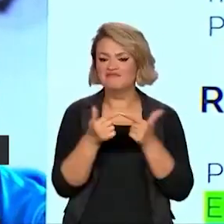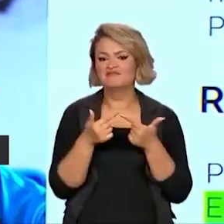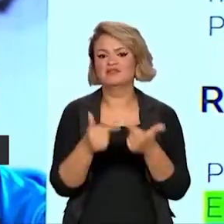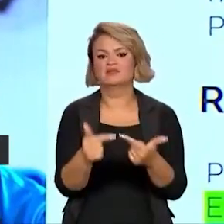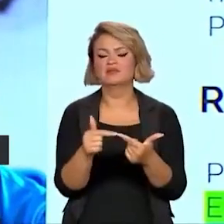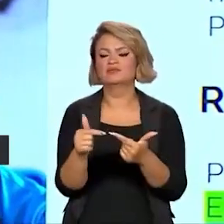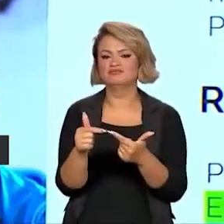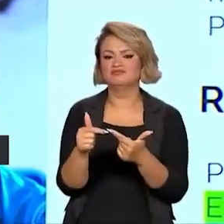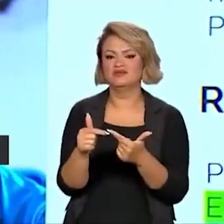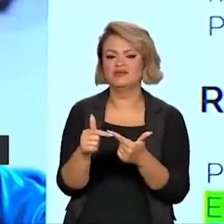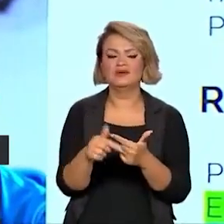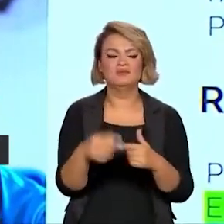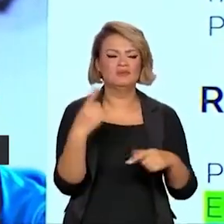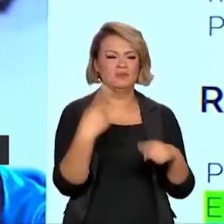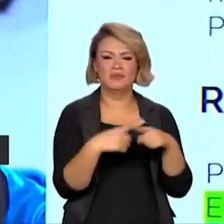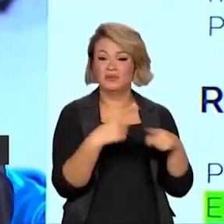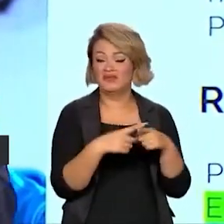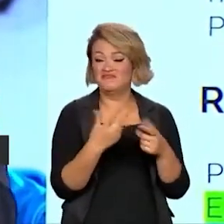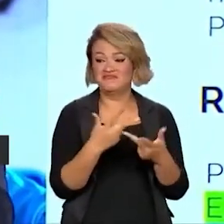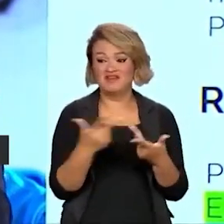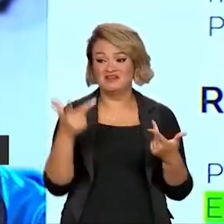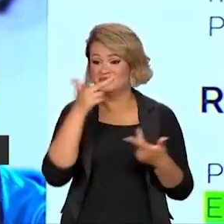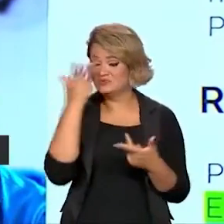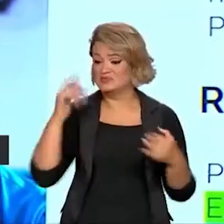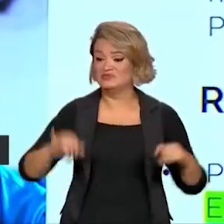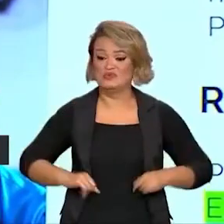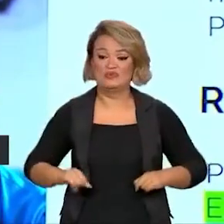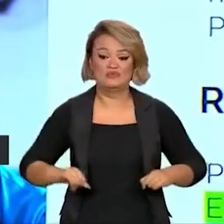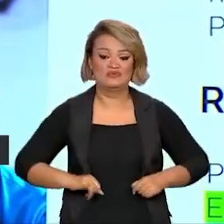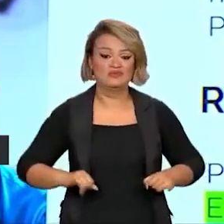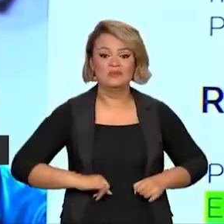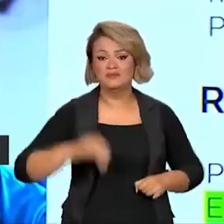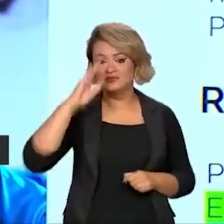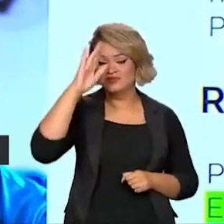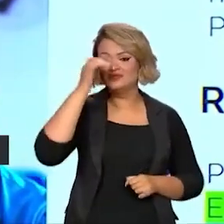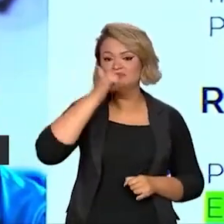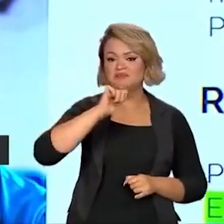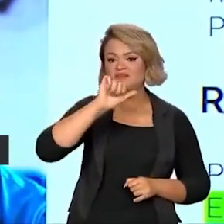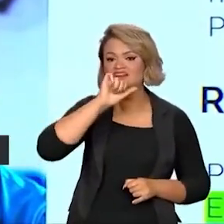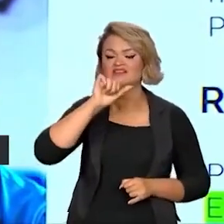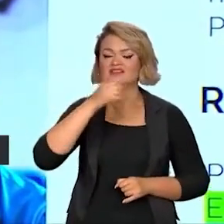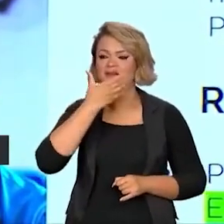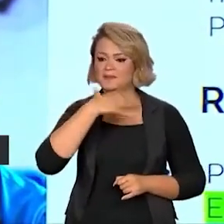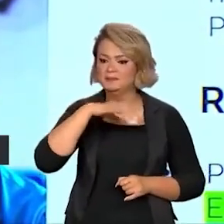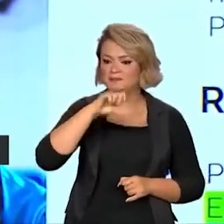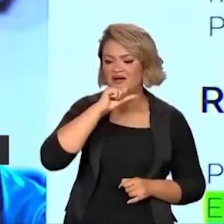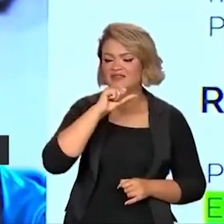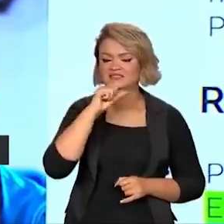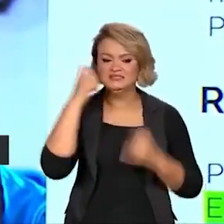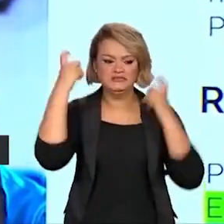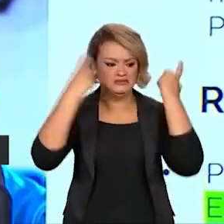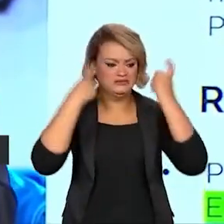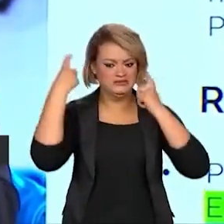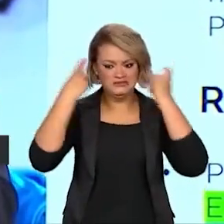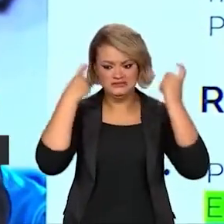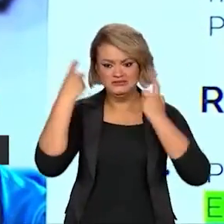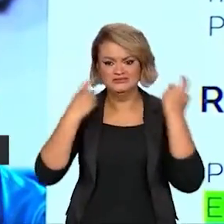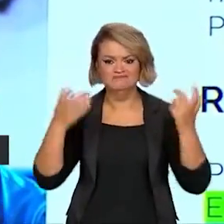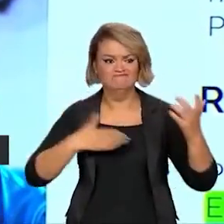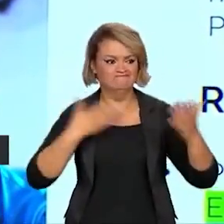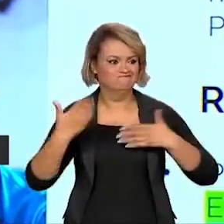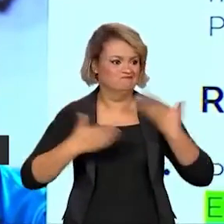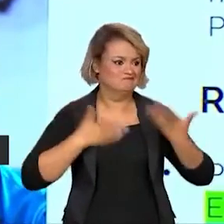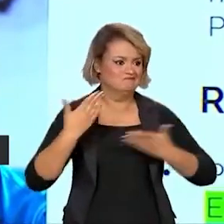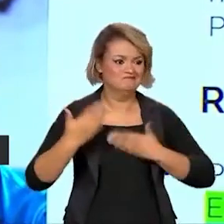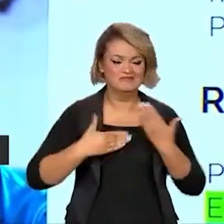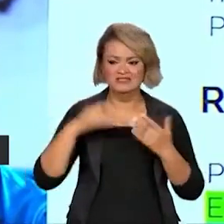tem afligido aí milhões de brasileiros, principalmente mães, pais, e que estão hoje assustados com